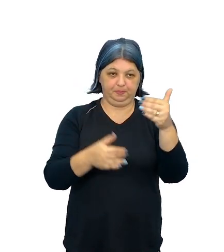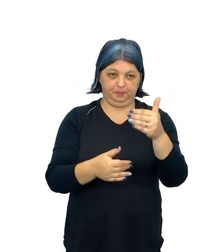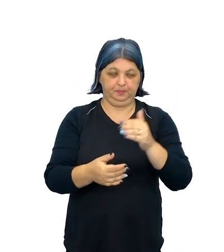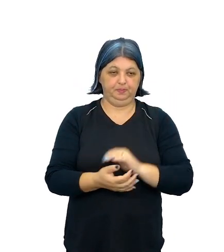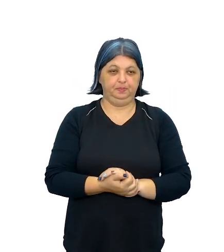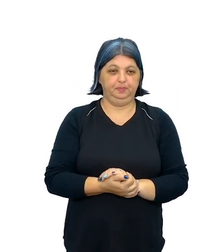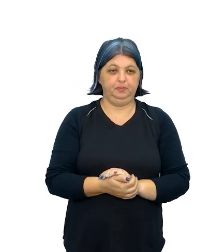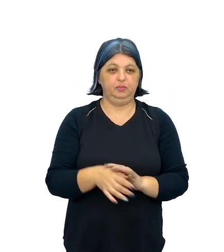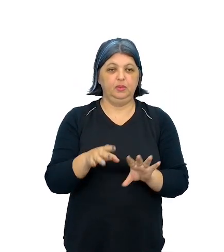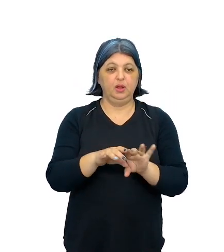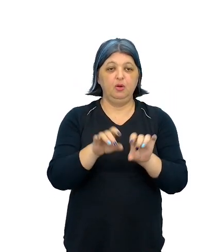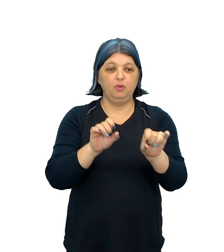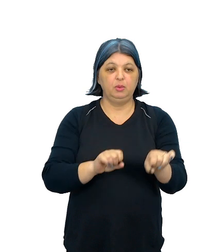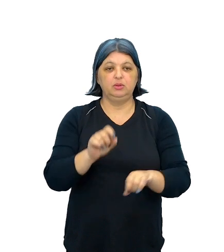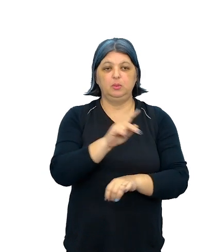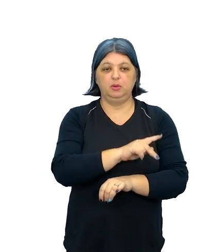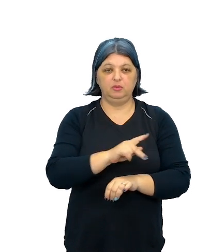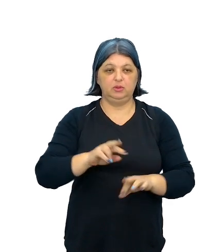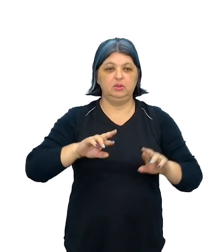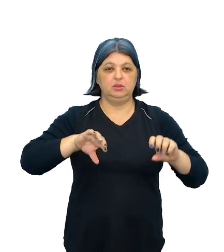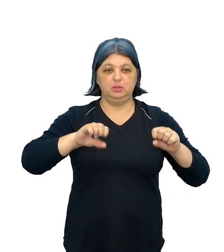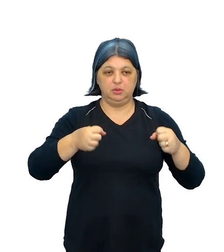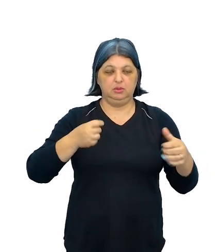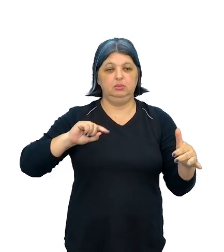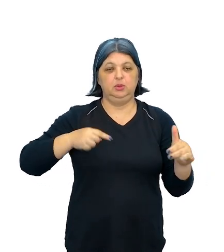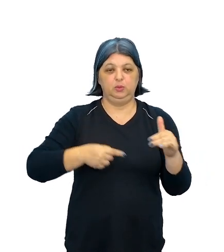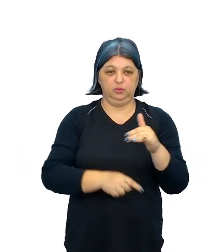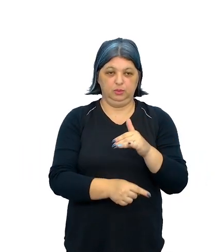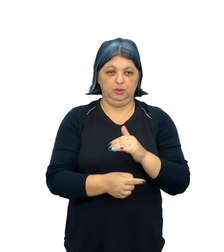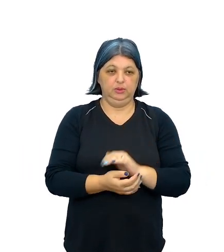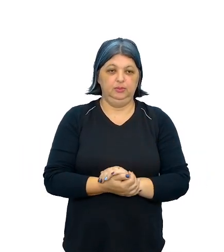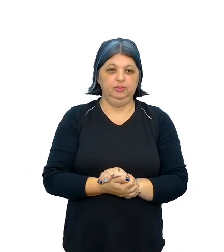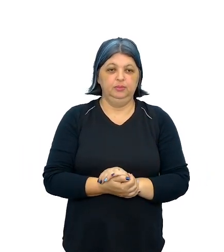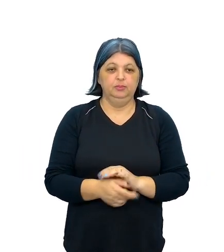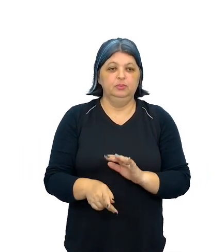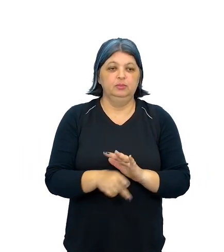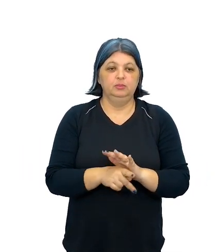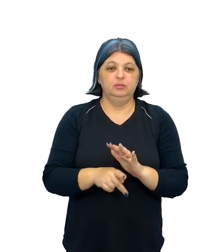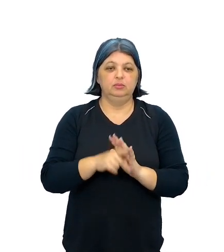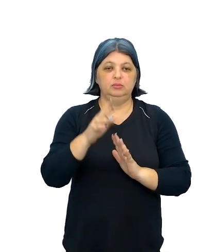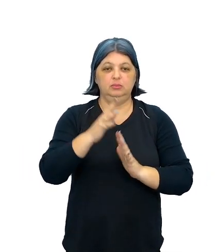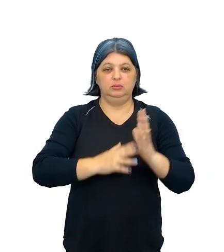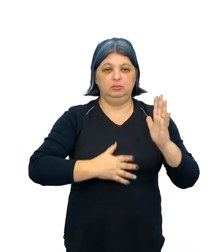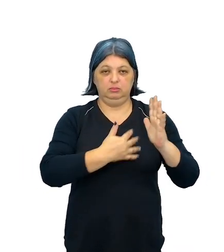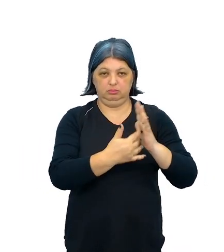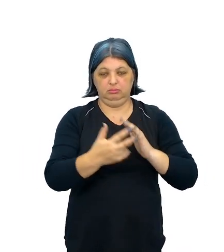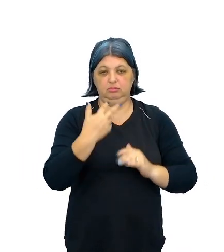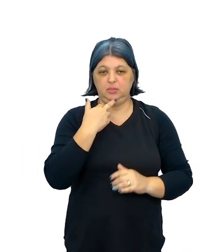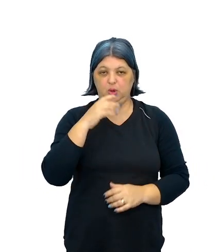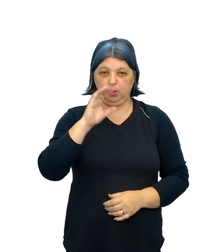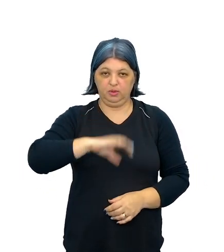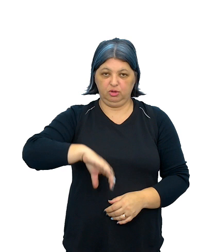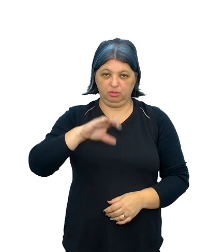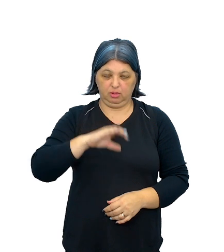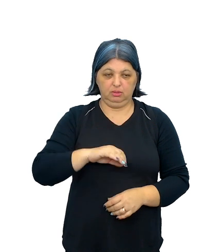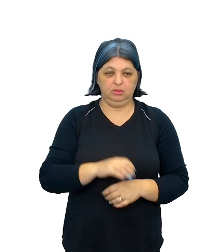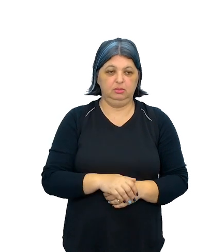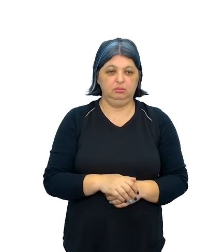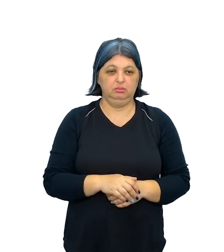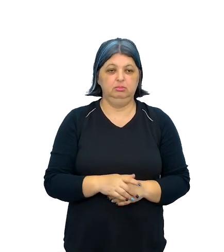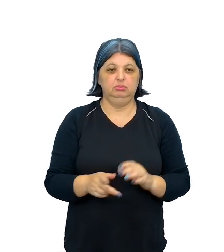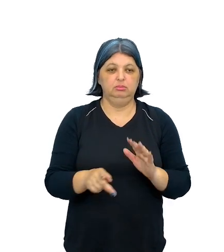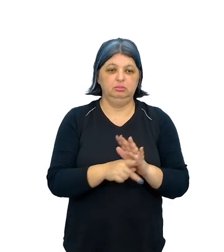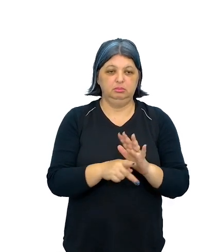é Formação para Professores, Recuperação e Aprofundamento, componente curricular Língua Portuguesa, anos finais,